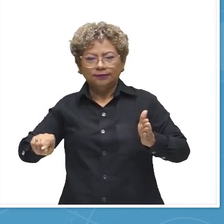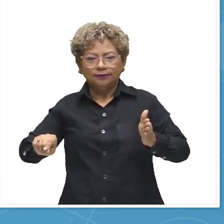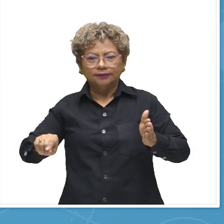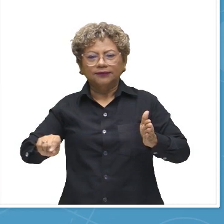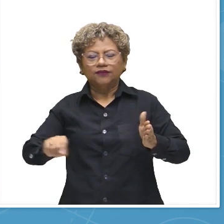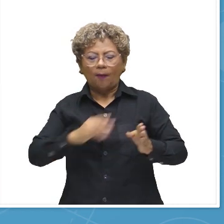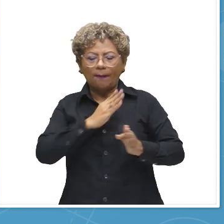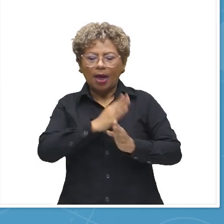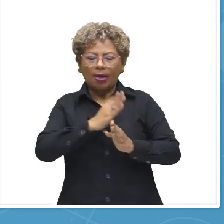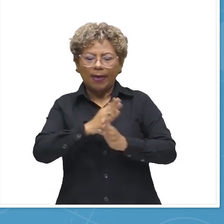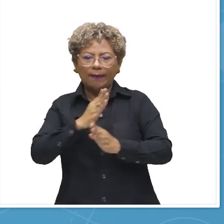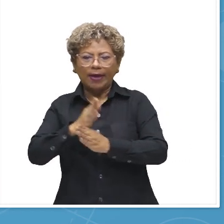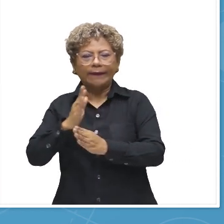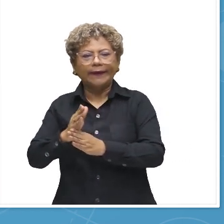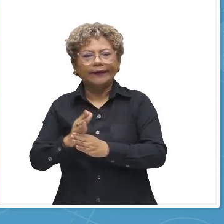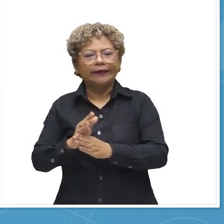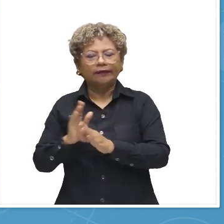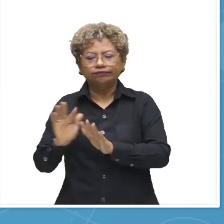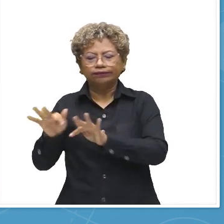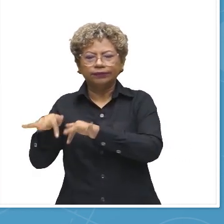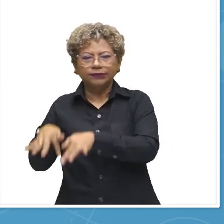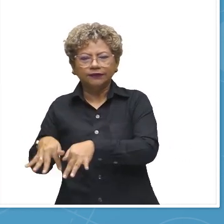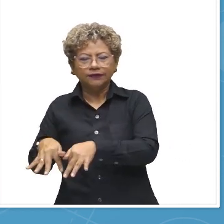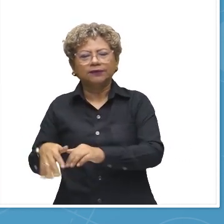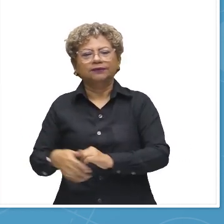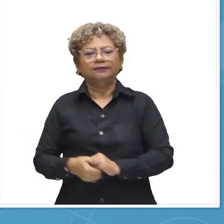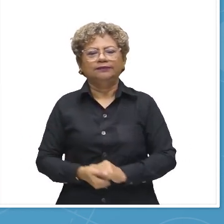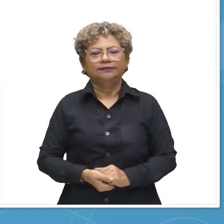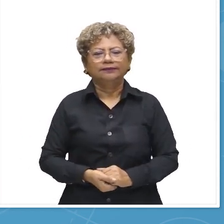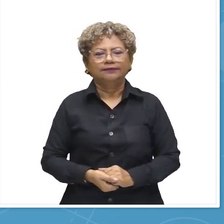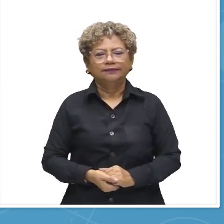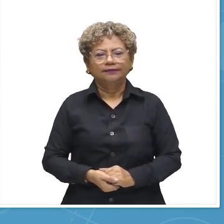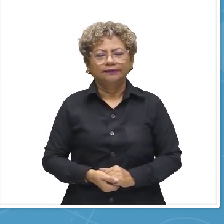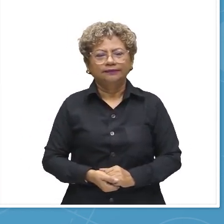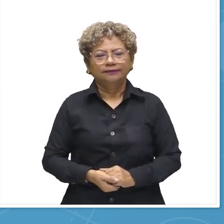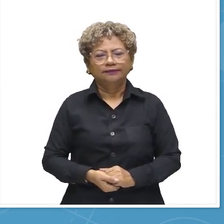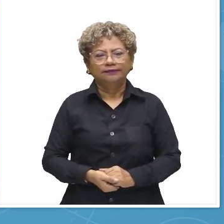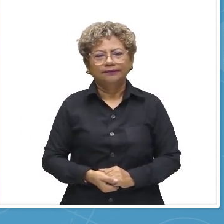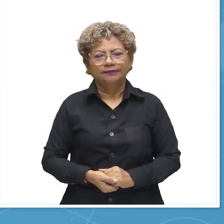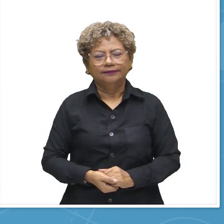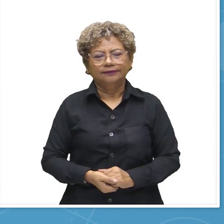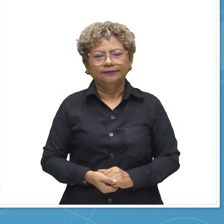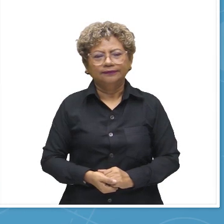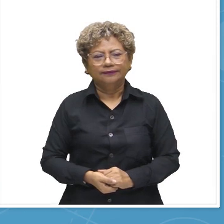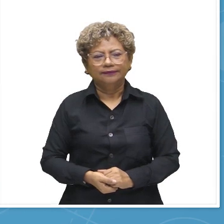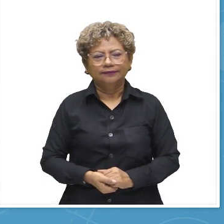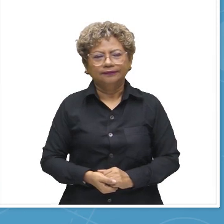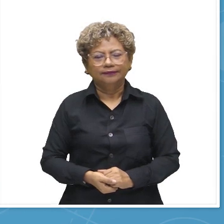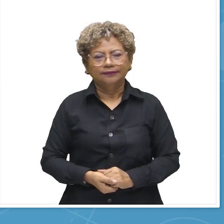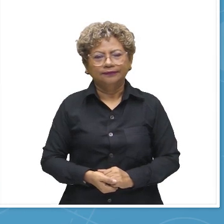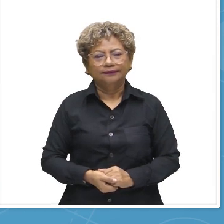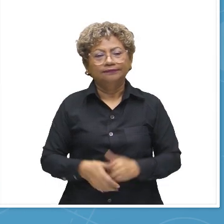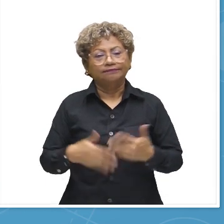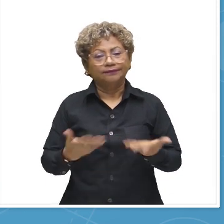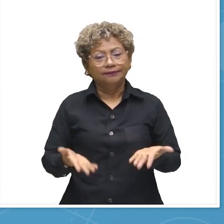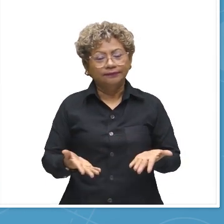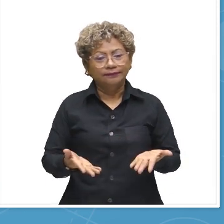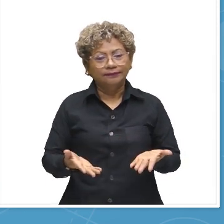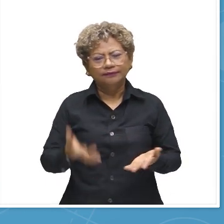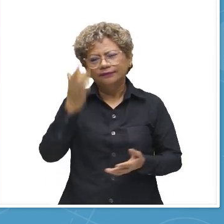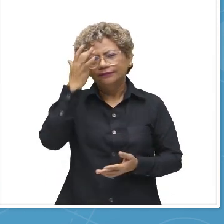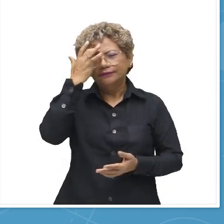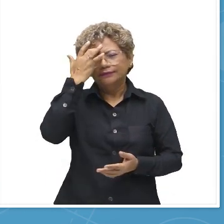primos. E aí sobrou 2 vezes 2 vezes 3, que é igual a 12. Ou seja, 60